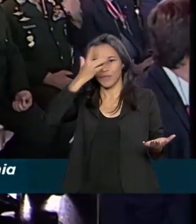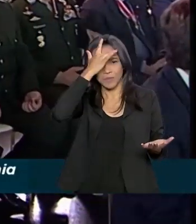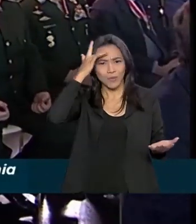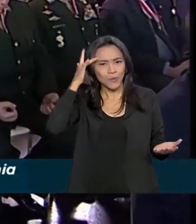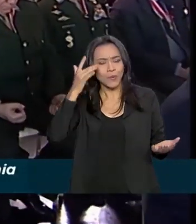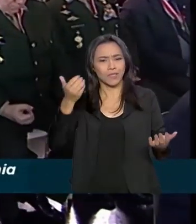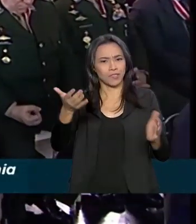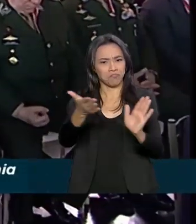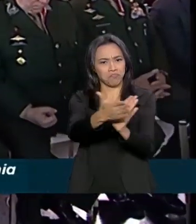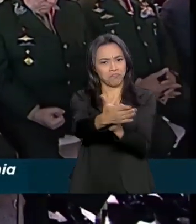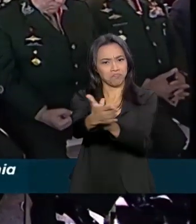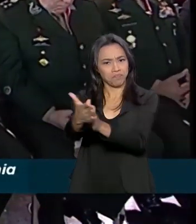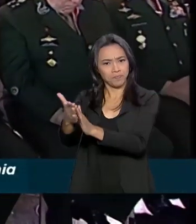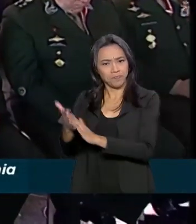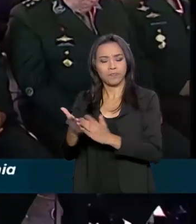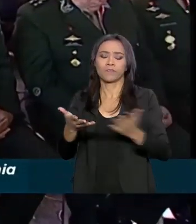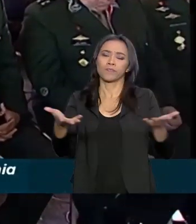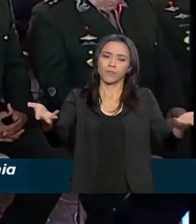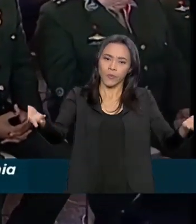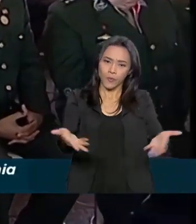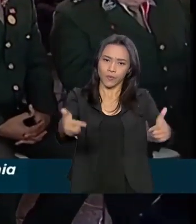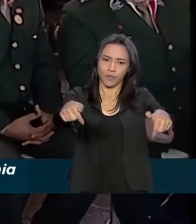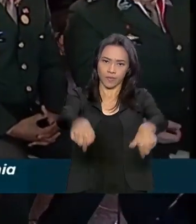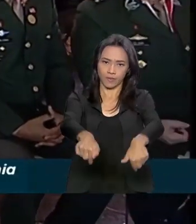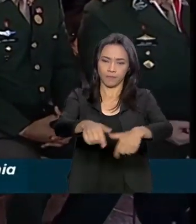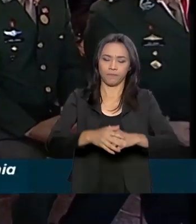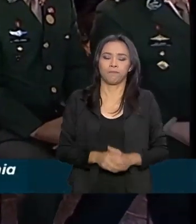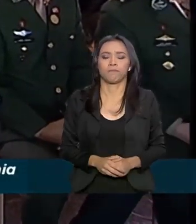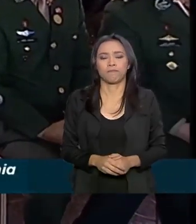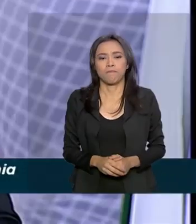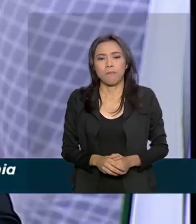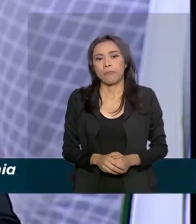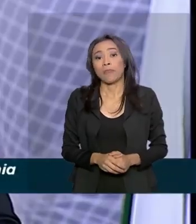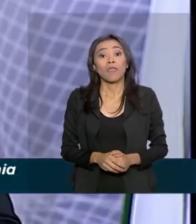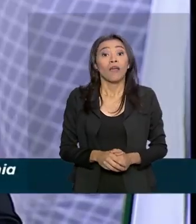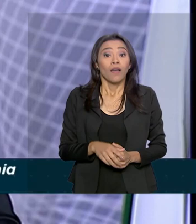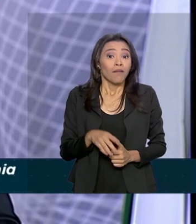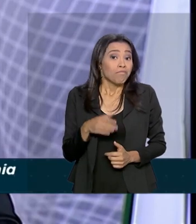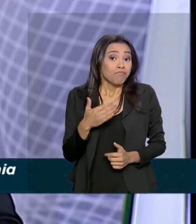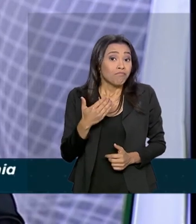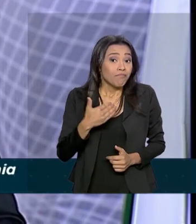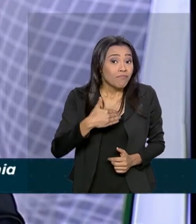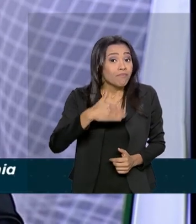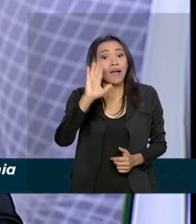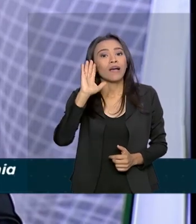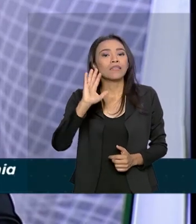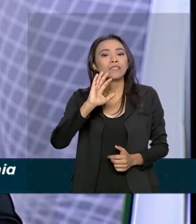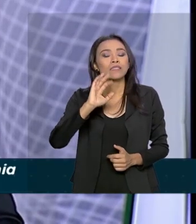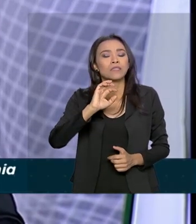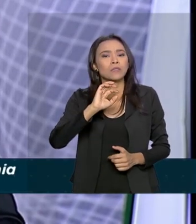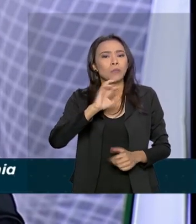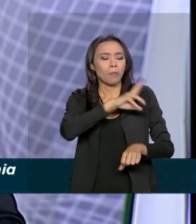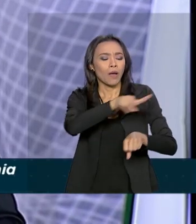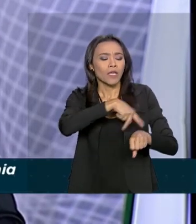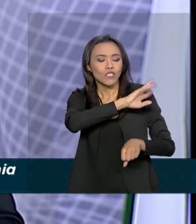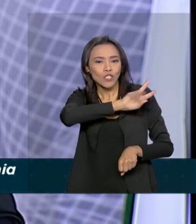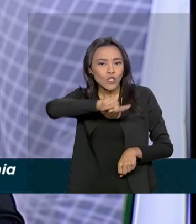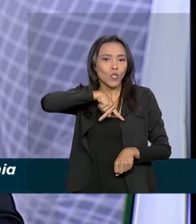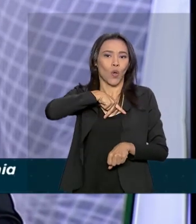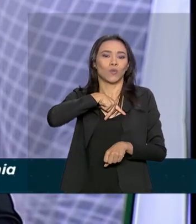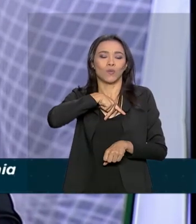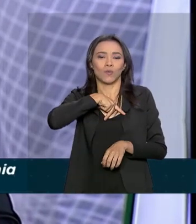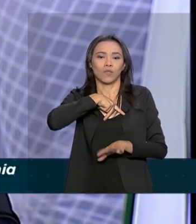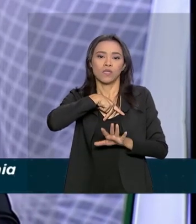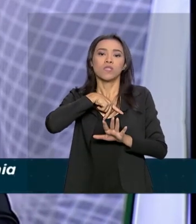aqui homenageadas nesse momento. Mais do que ser o Brasil nosso, nós